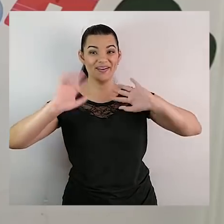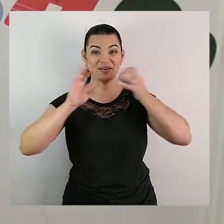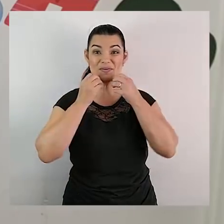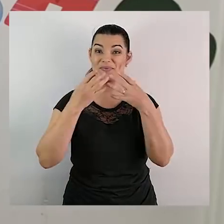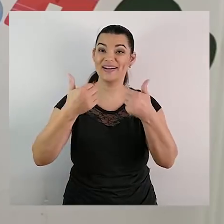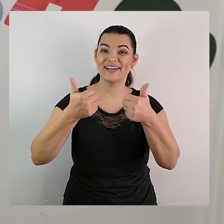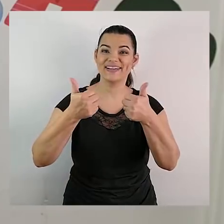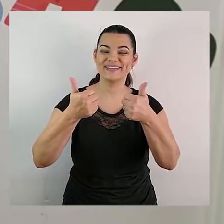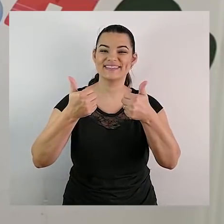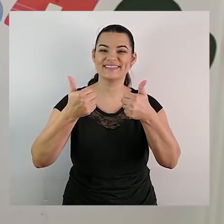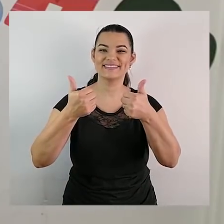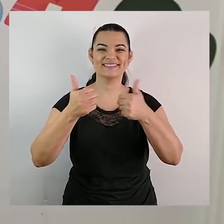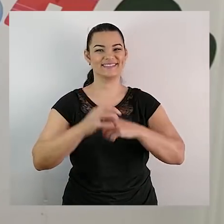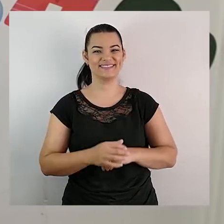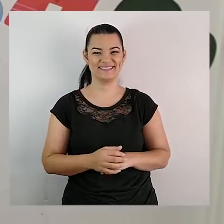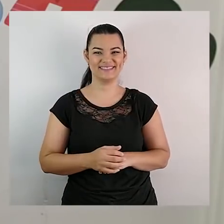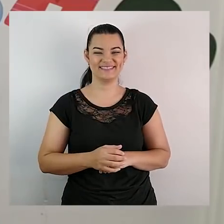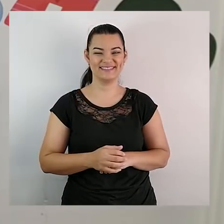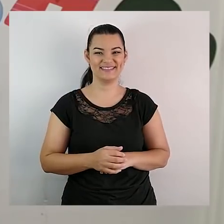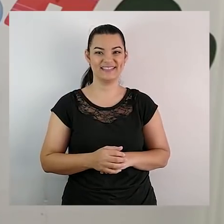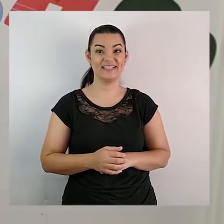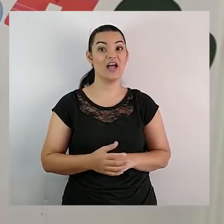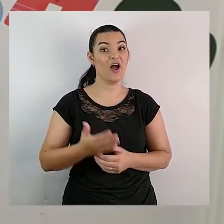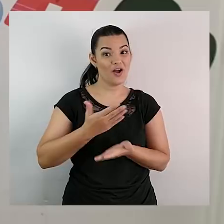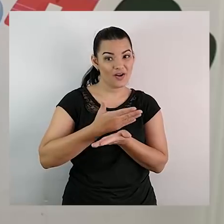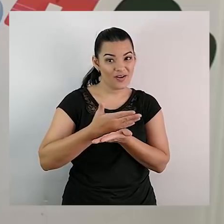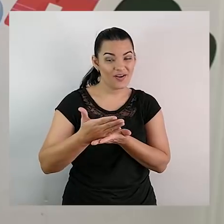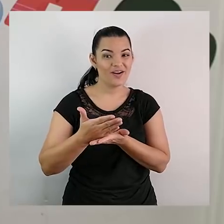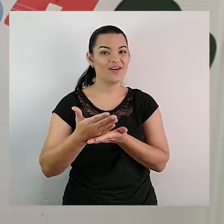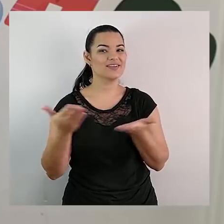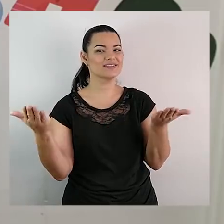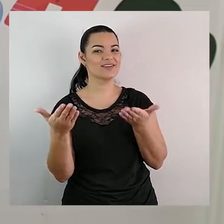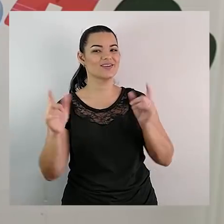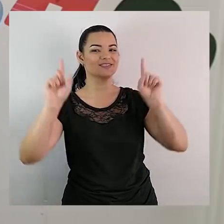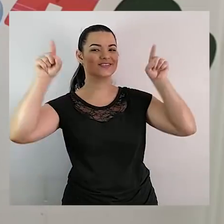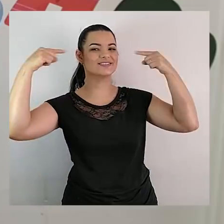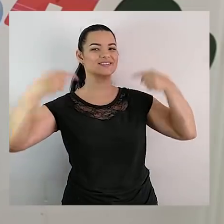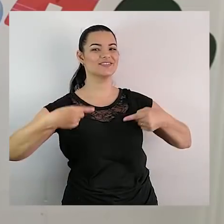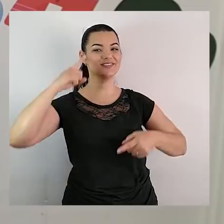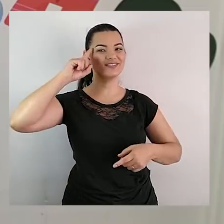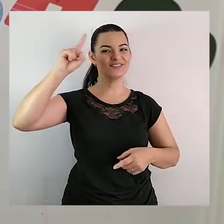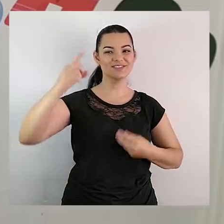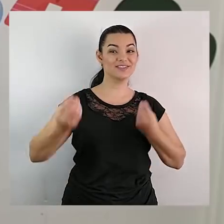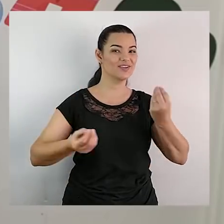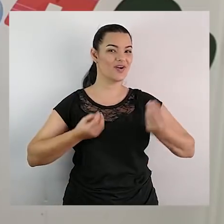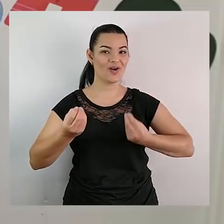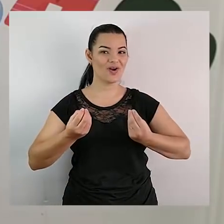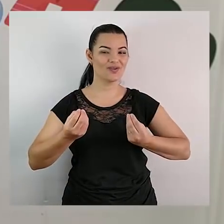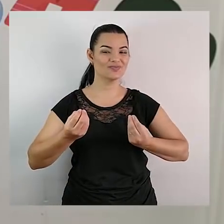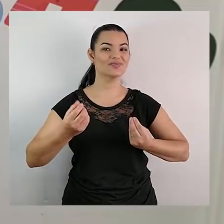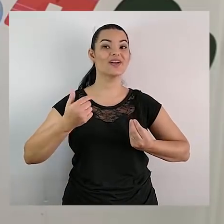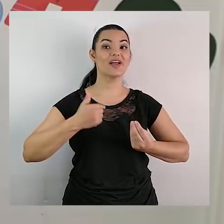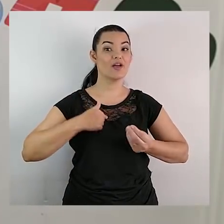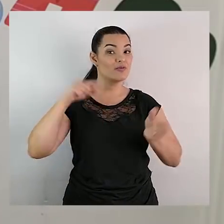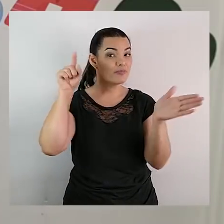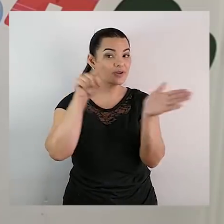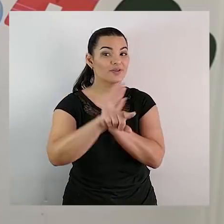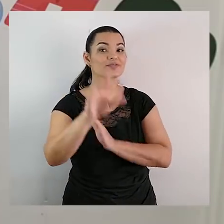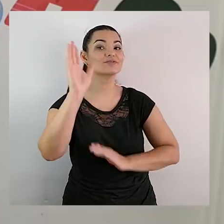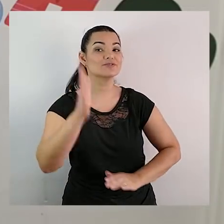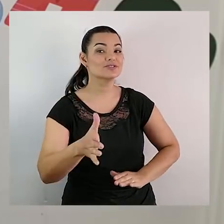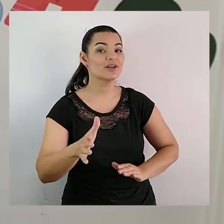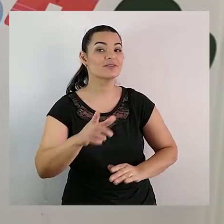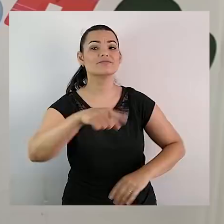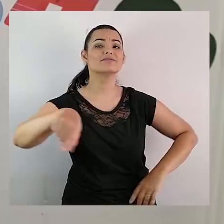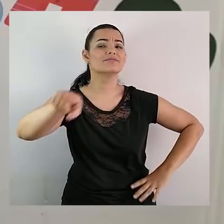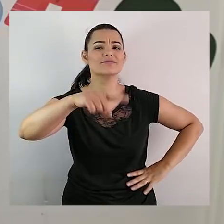Olá pessoal, tudo bem? Vamos começar o desafio do dia. Eu já vou perguntar